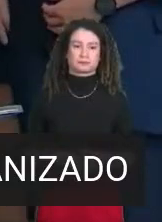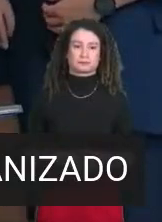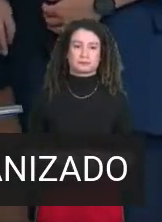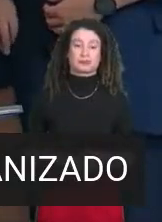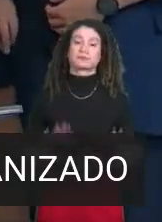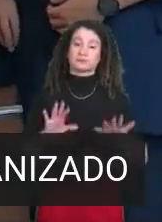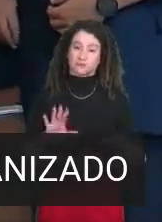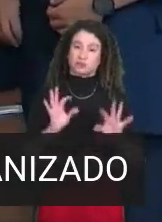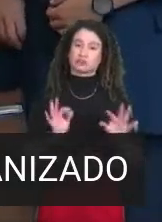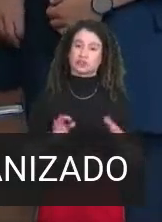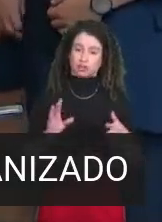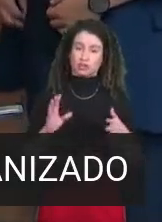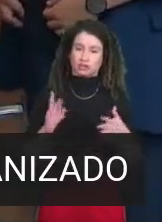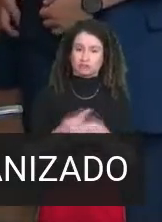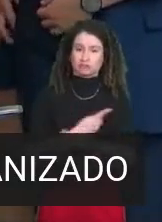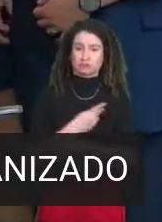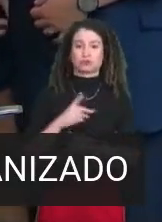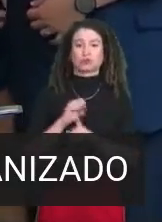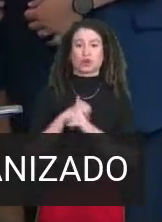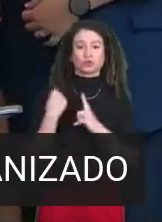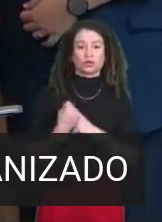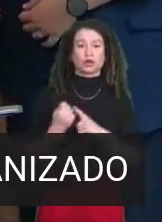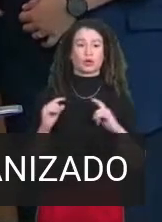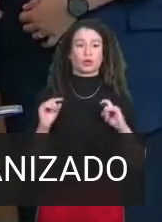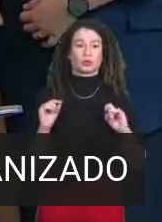Já houve, sim, uma sociedade sem polícias.